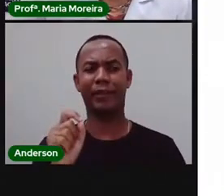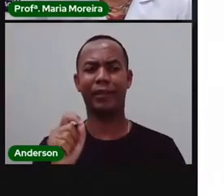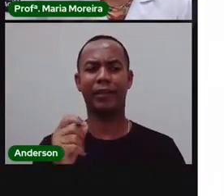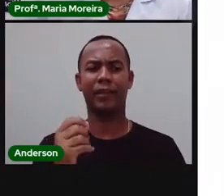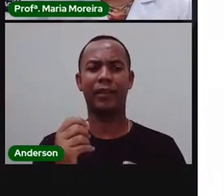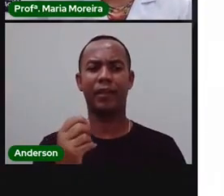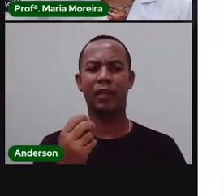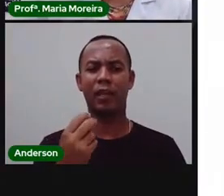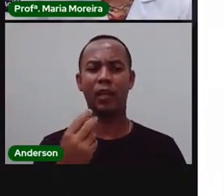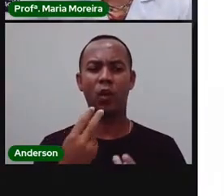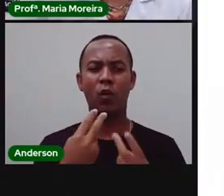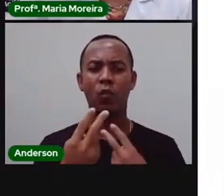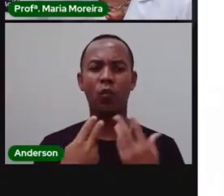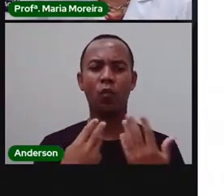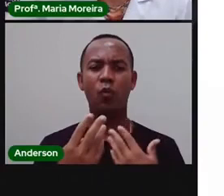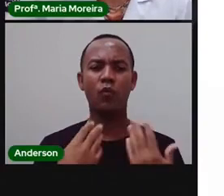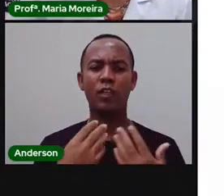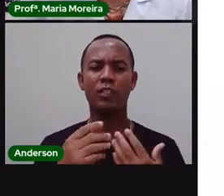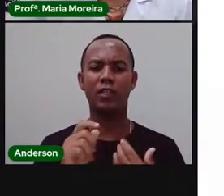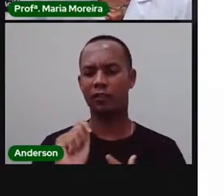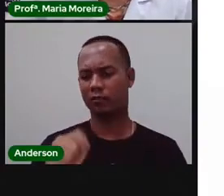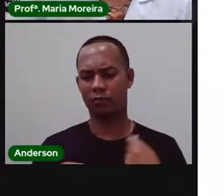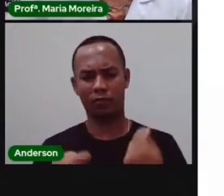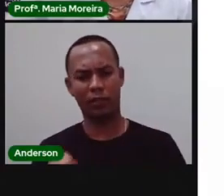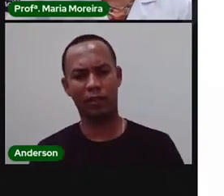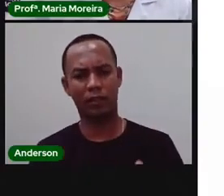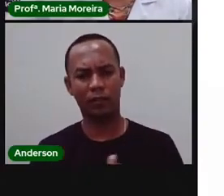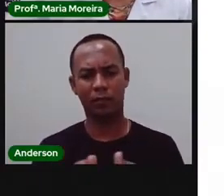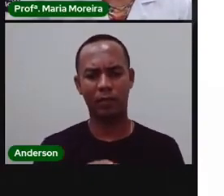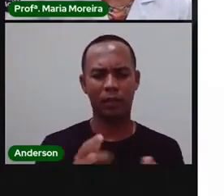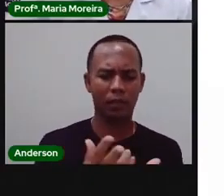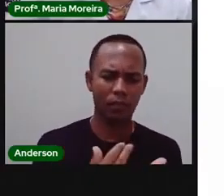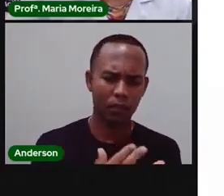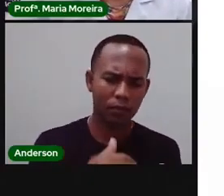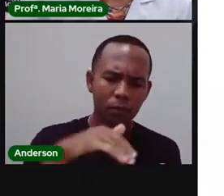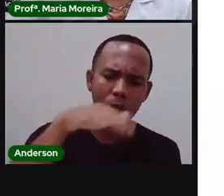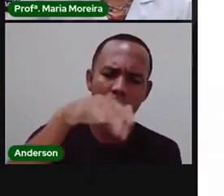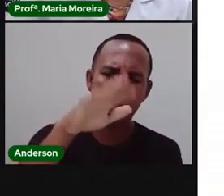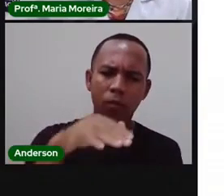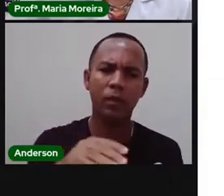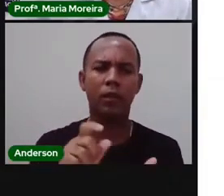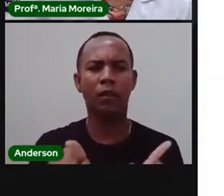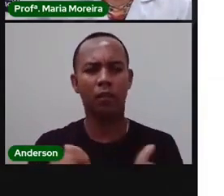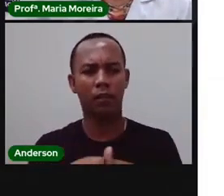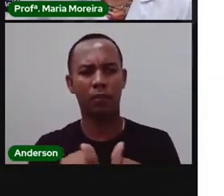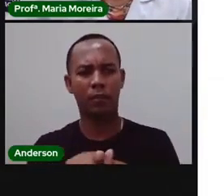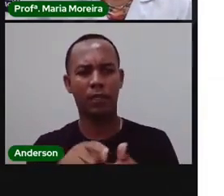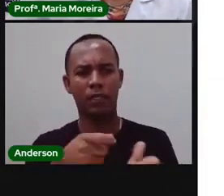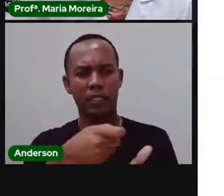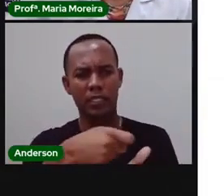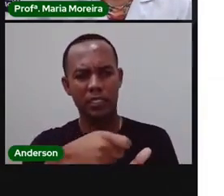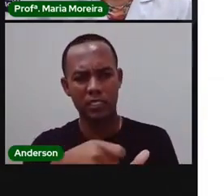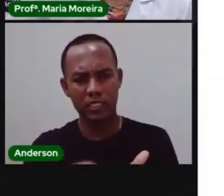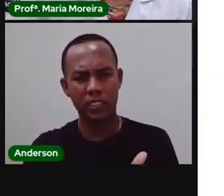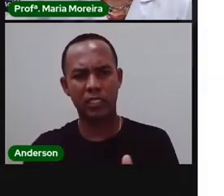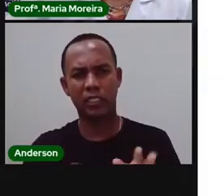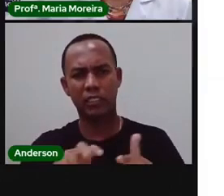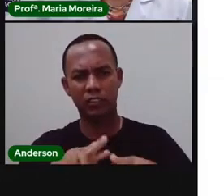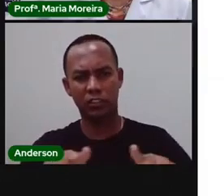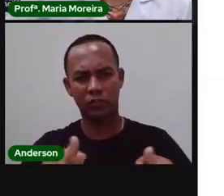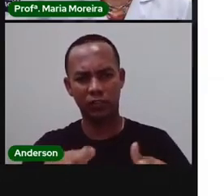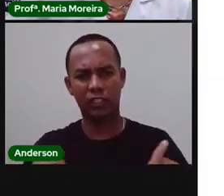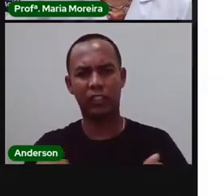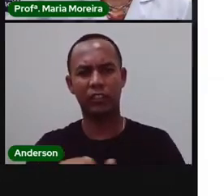formas de se comunicar. Por meio de sinais, pintura rupestre, escrita, inúmeros